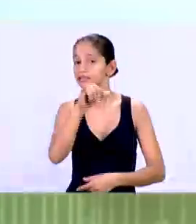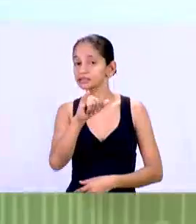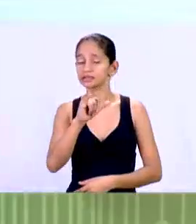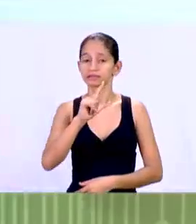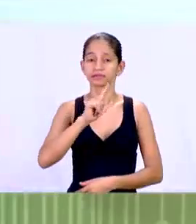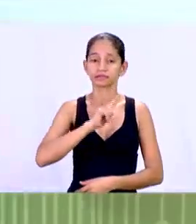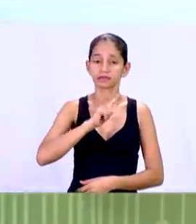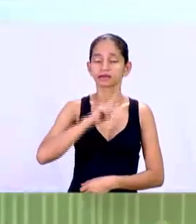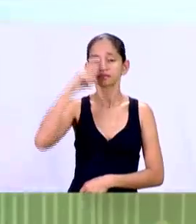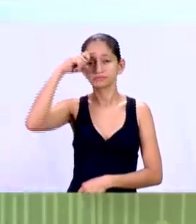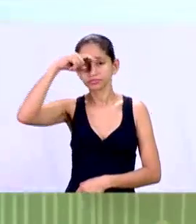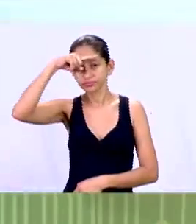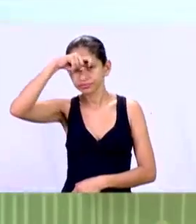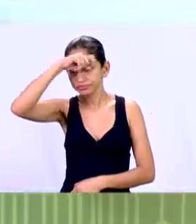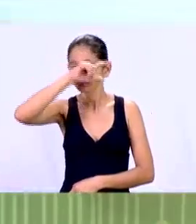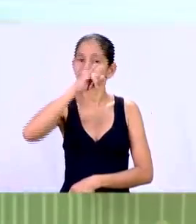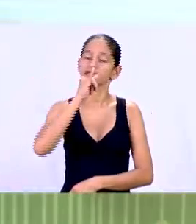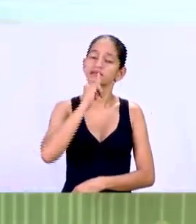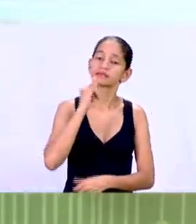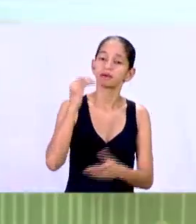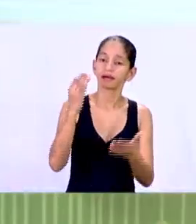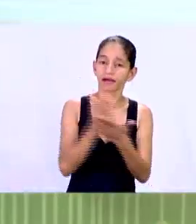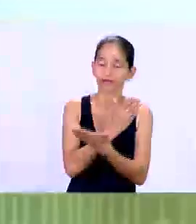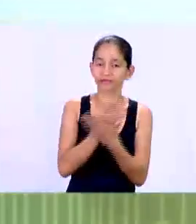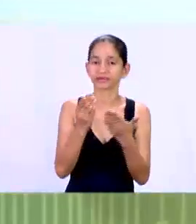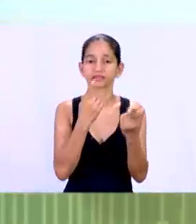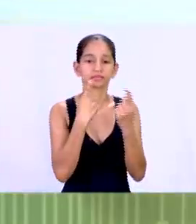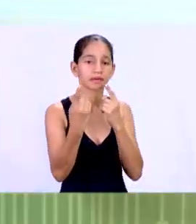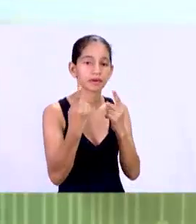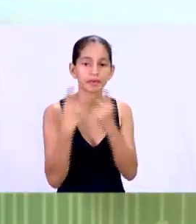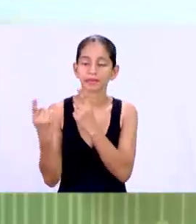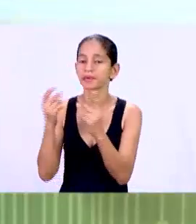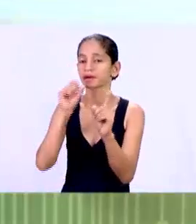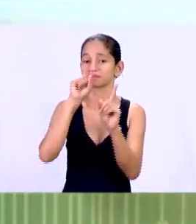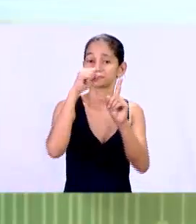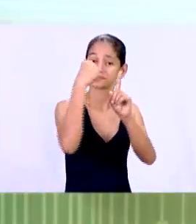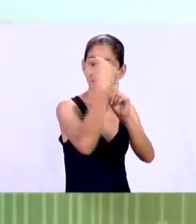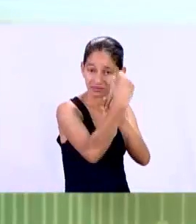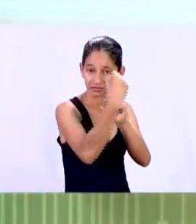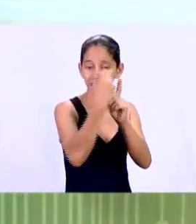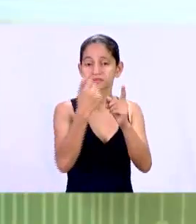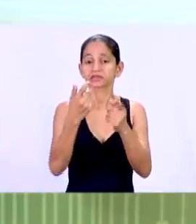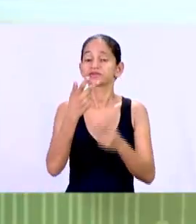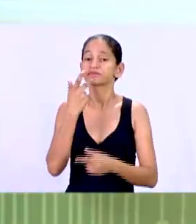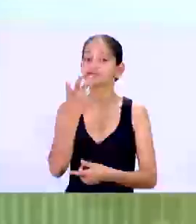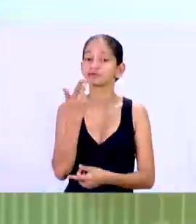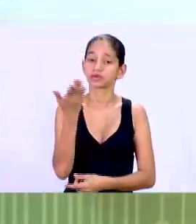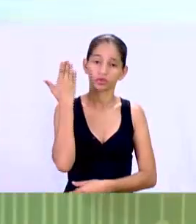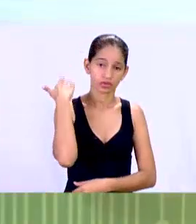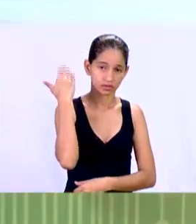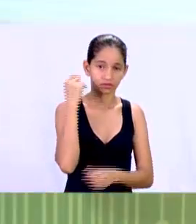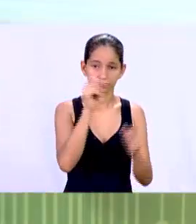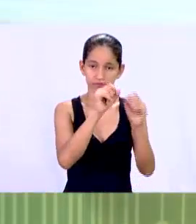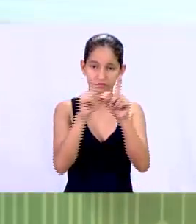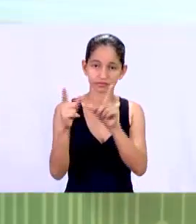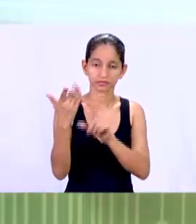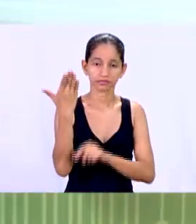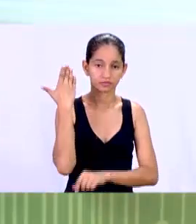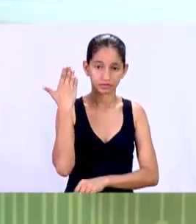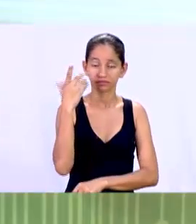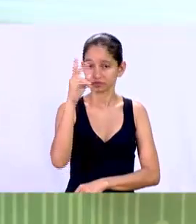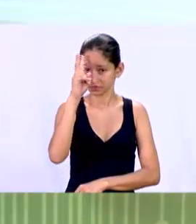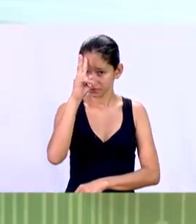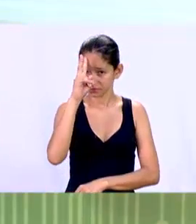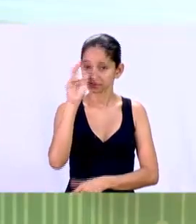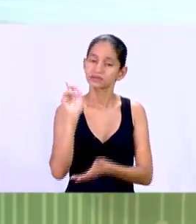temos dificuldade, por exemplo, nas nossas relações sociais, como nós falamos no slide passado, a